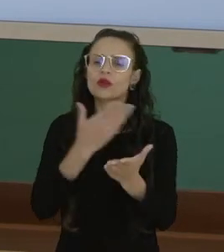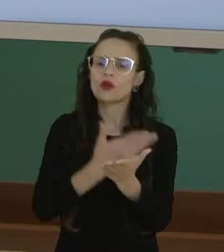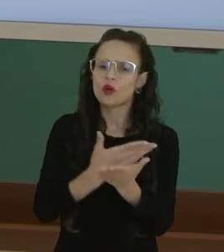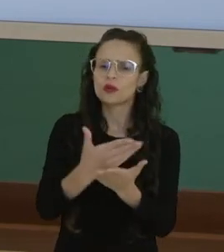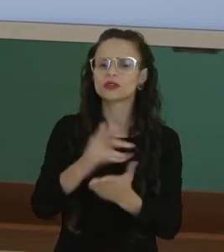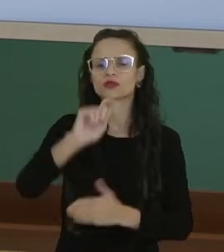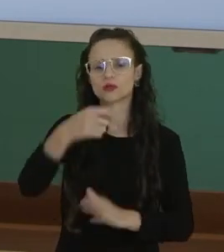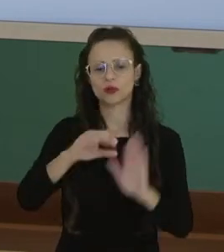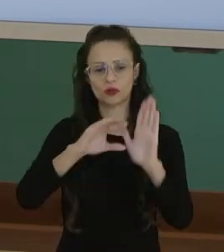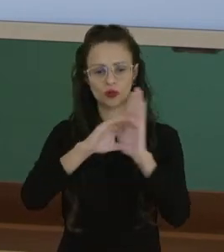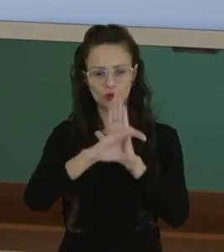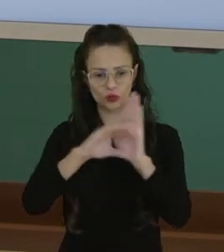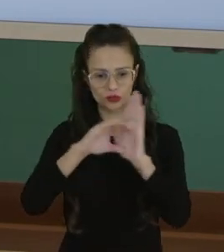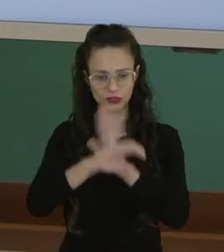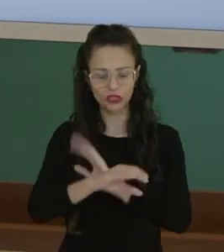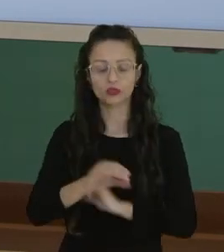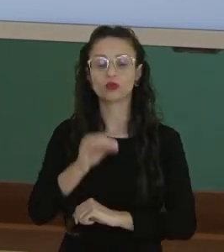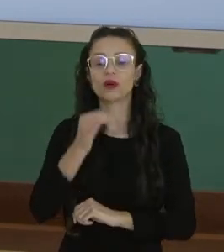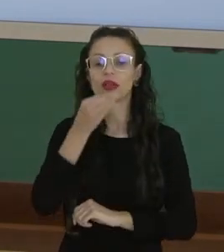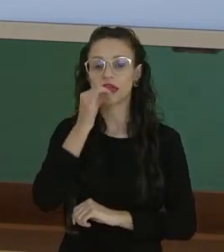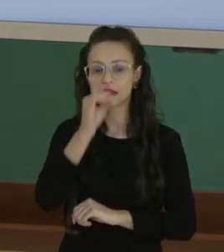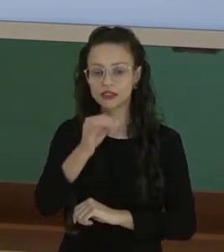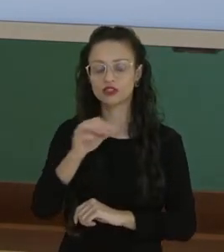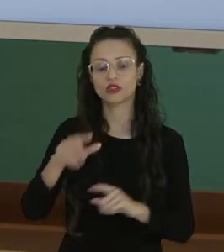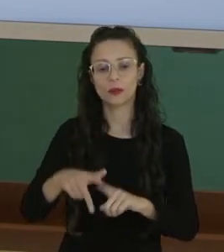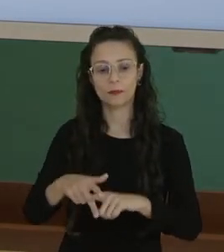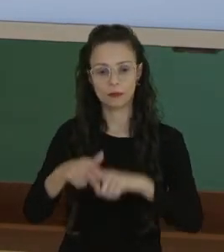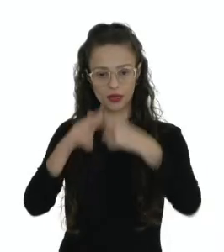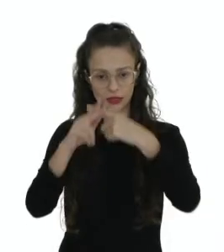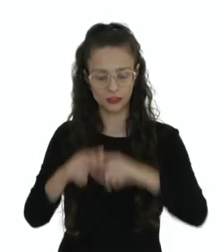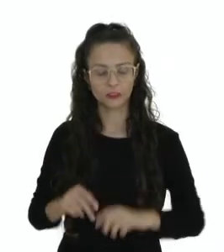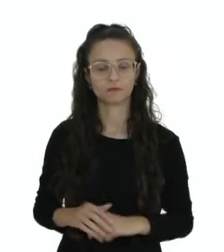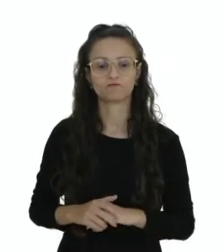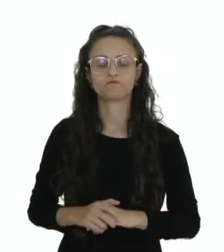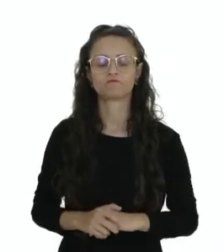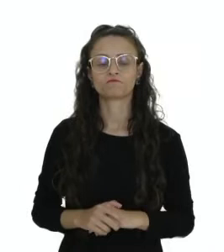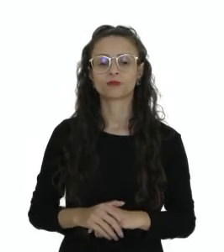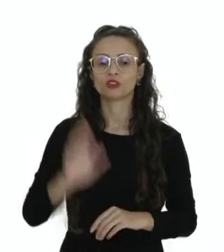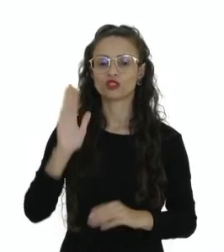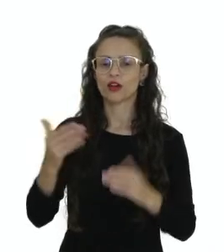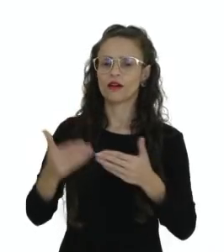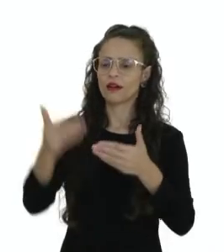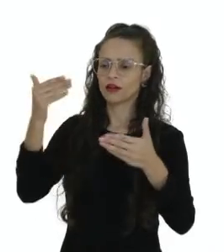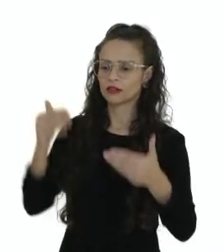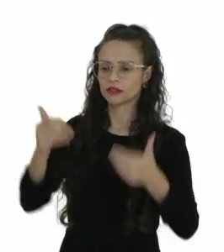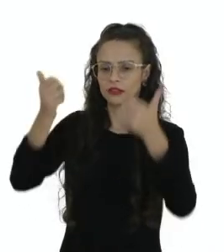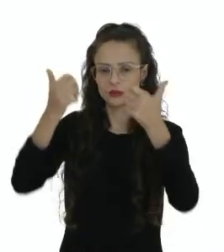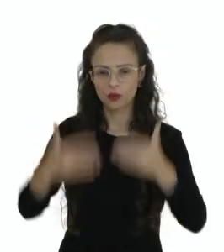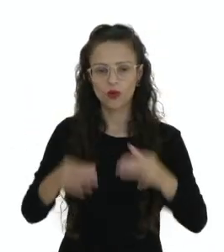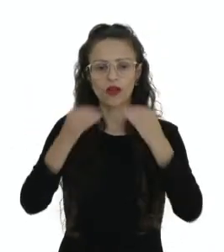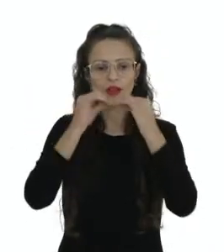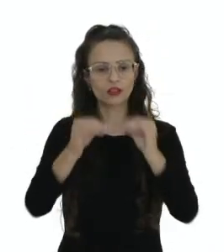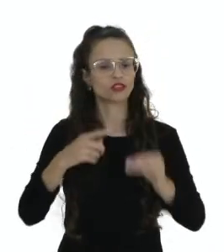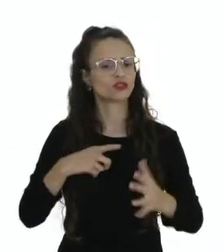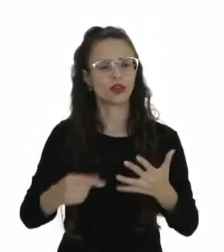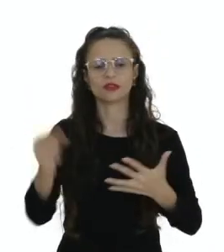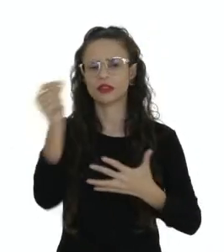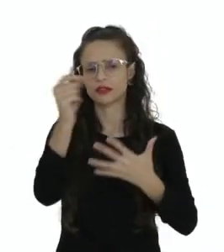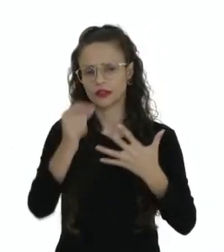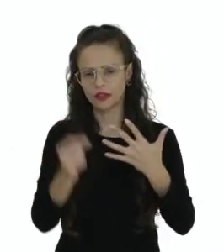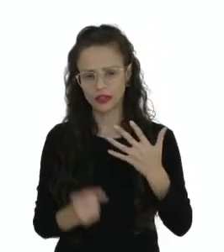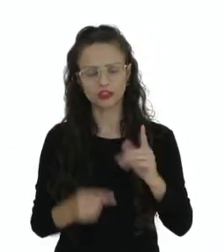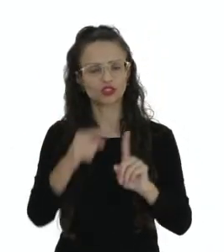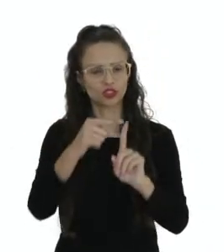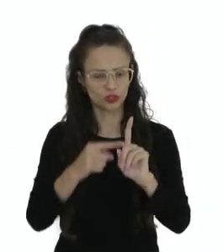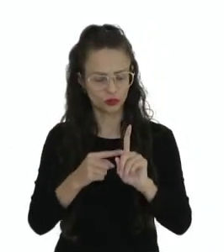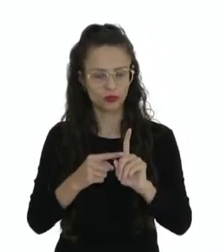o conceito de energia mecânica. Como vimos anteriormente, a energia se manifesta de diversas formas.